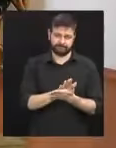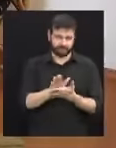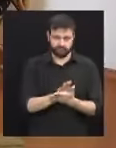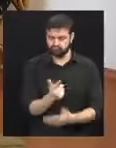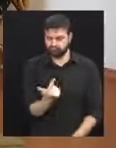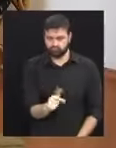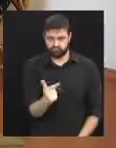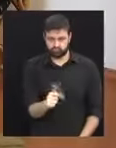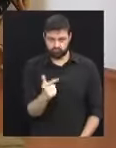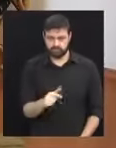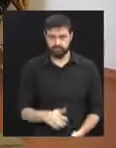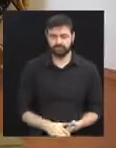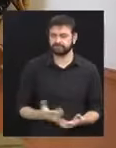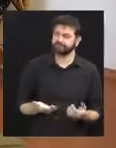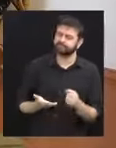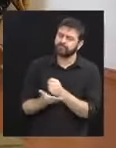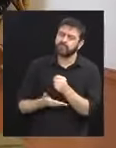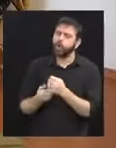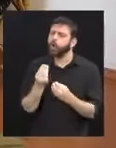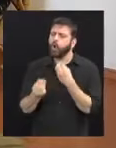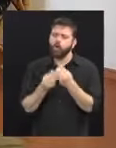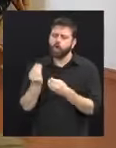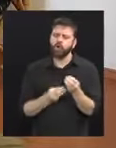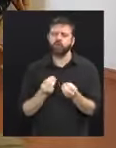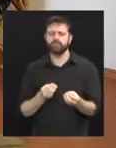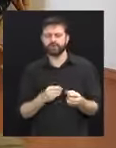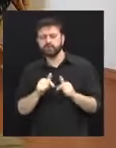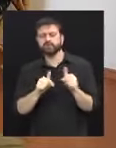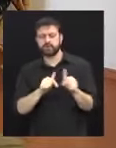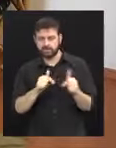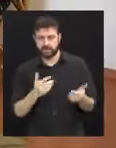ainda. Basicamente, como que é o trabalho de vocês?